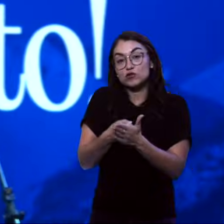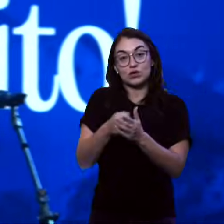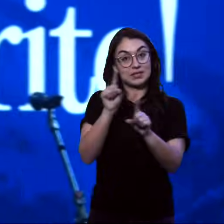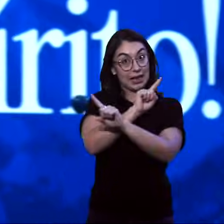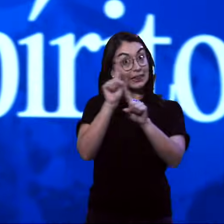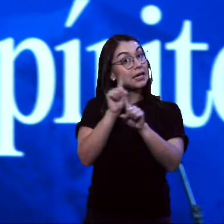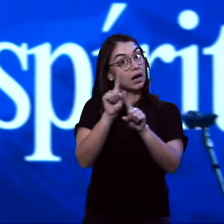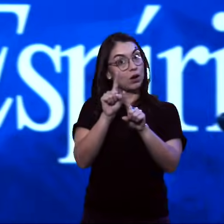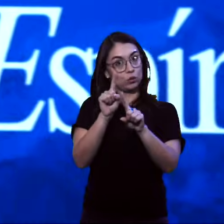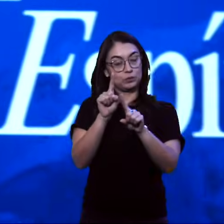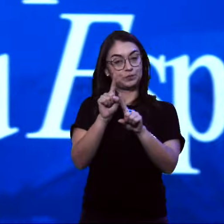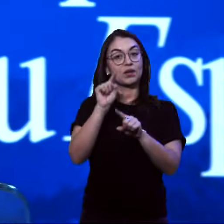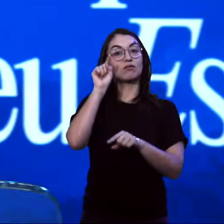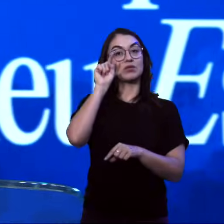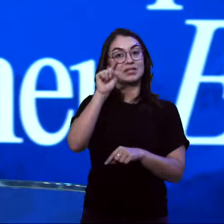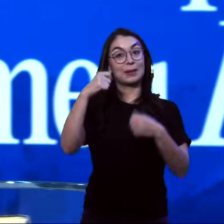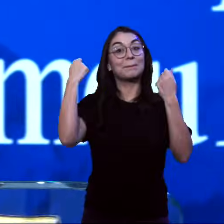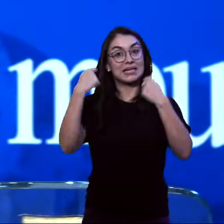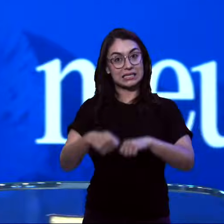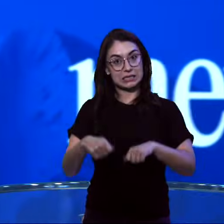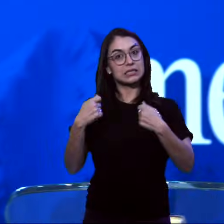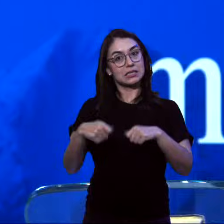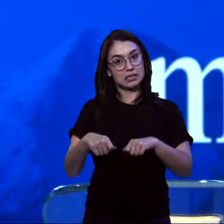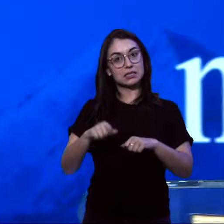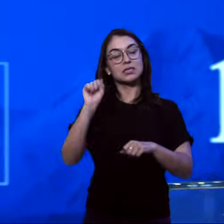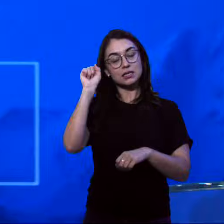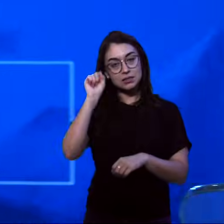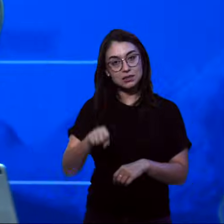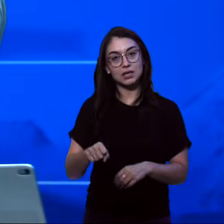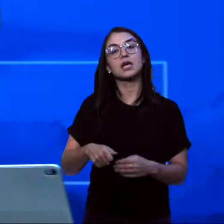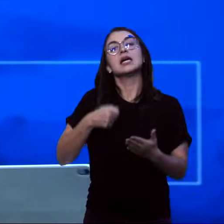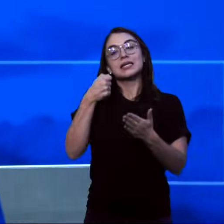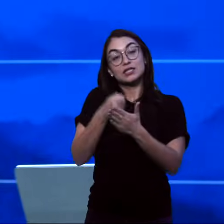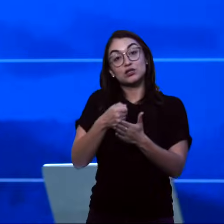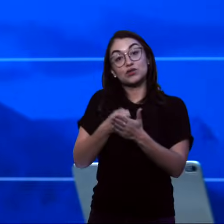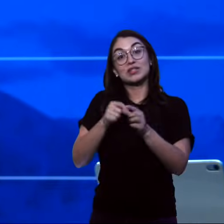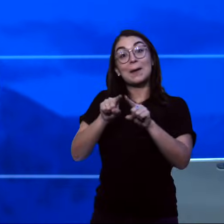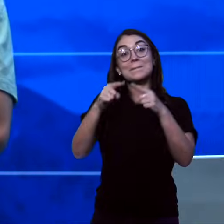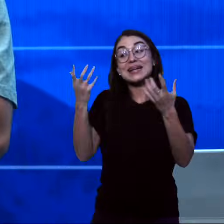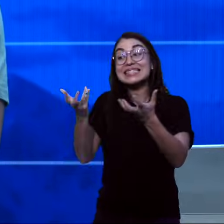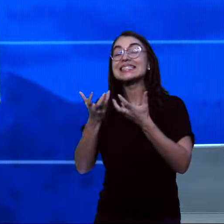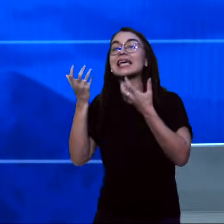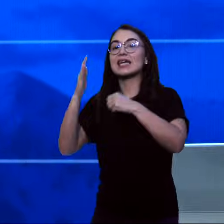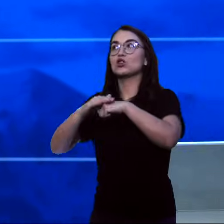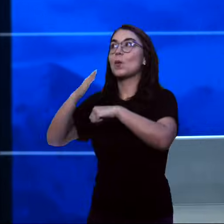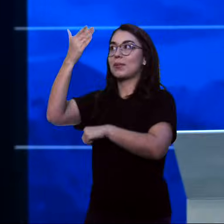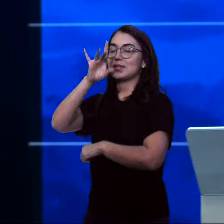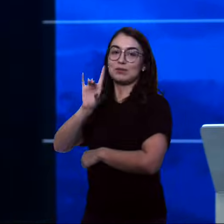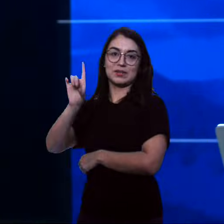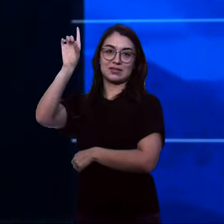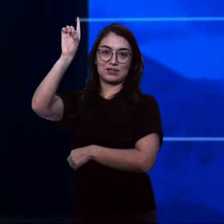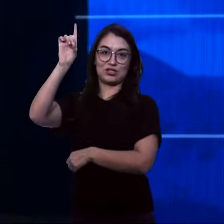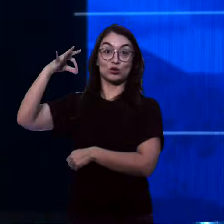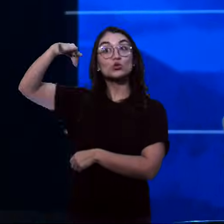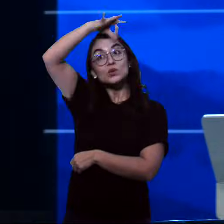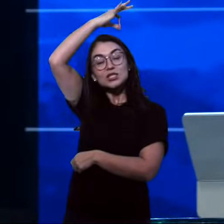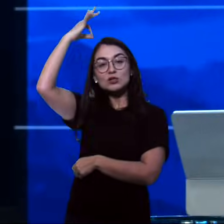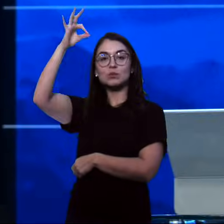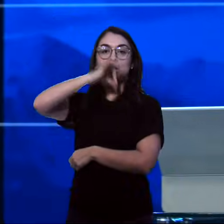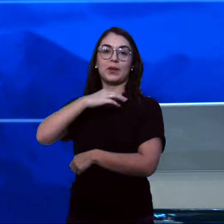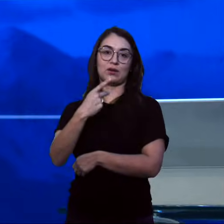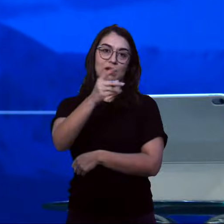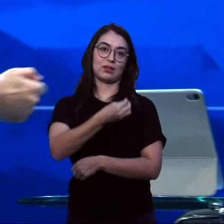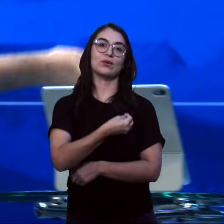se esforçar para viver no Espírito, e não se esforçar para fazer as coisas de Deus na força do seu braço. É isso que Deus